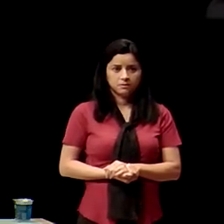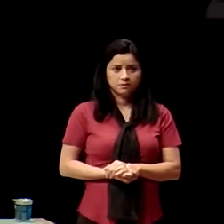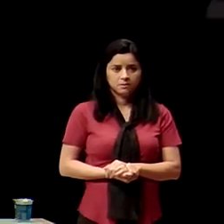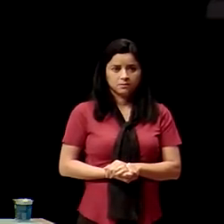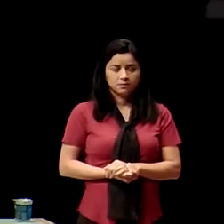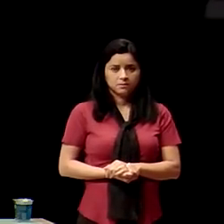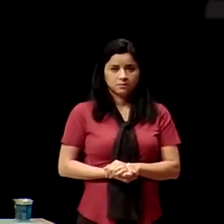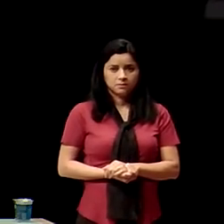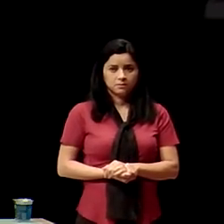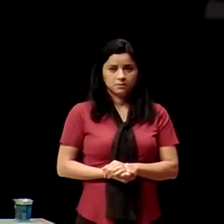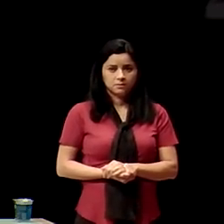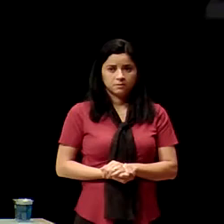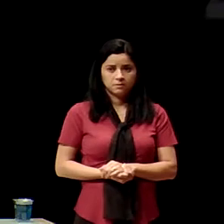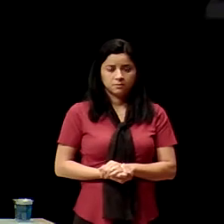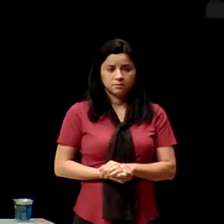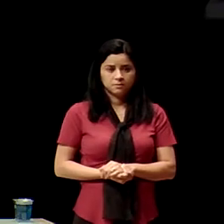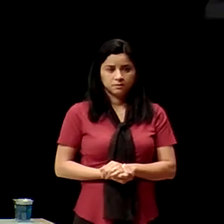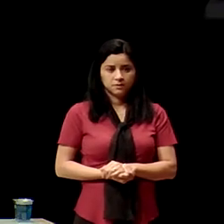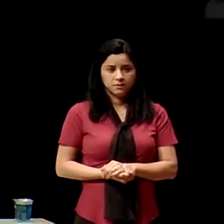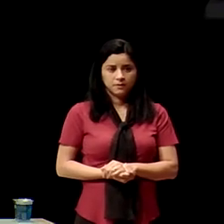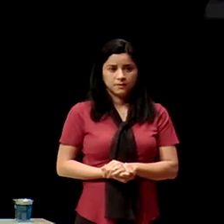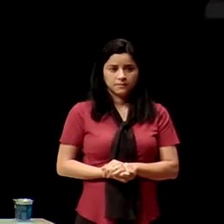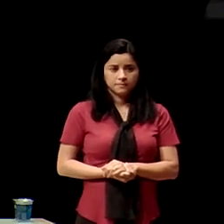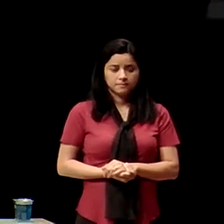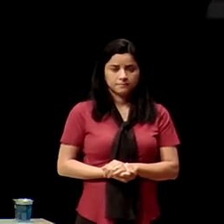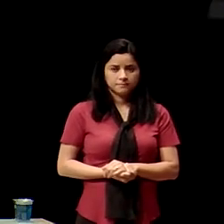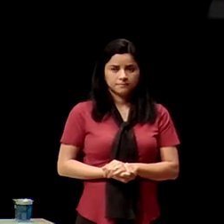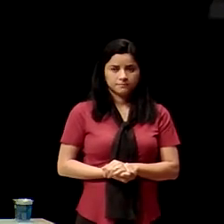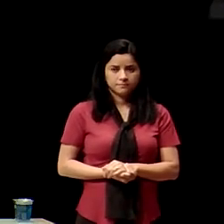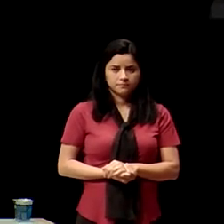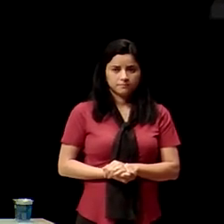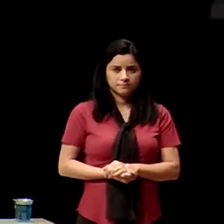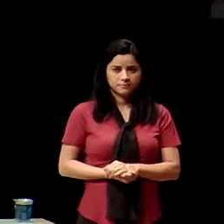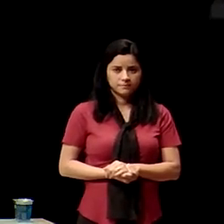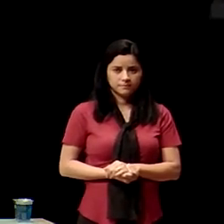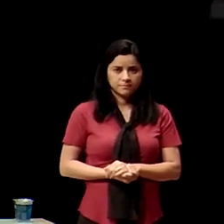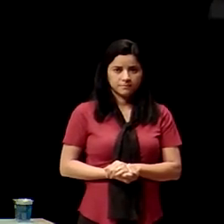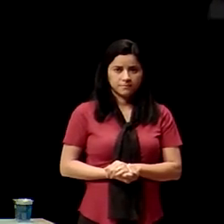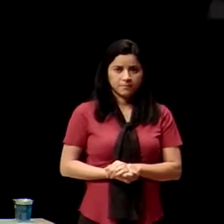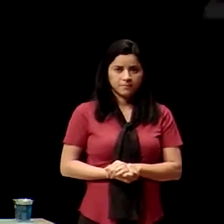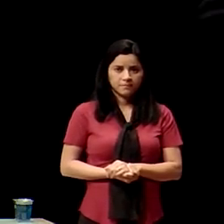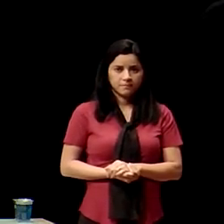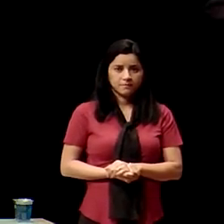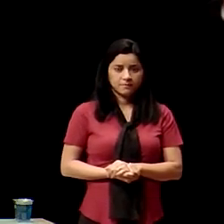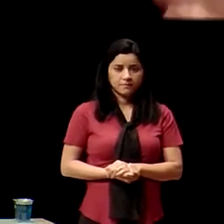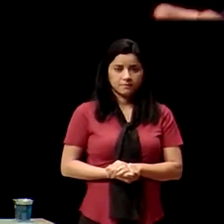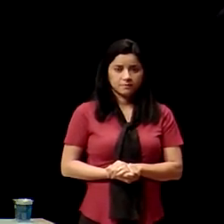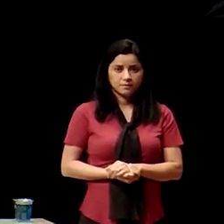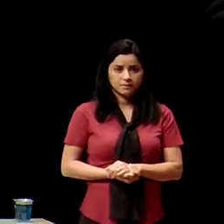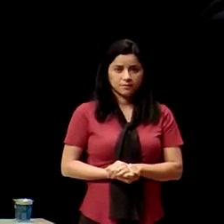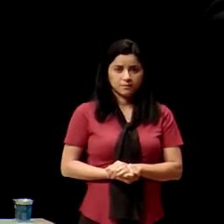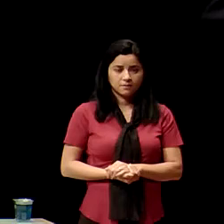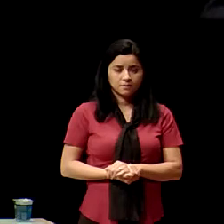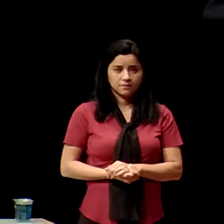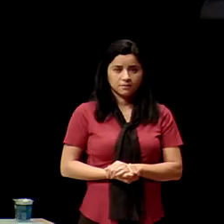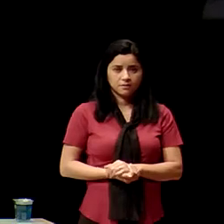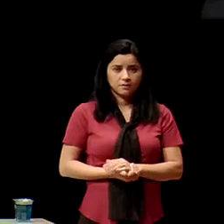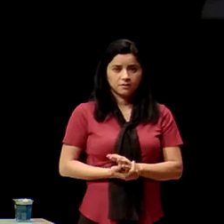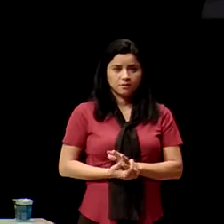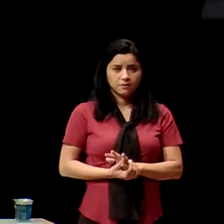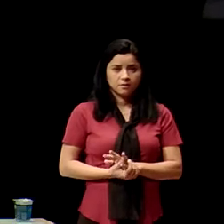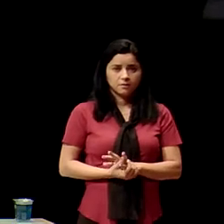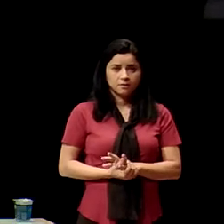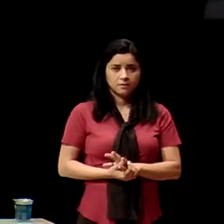work, early education, and also formal educational